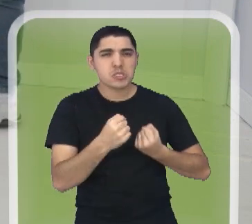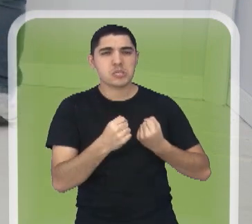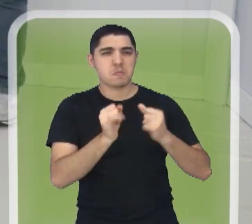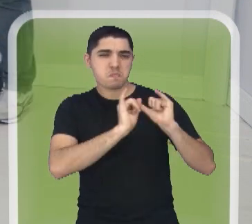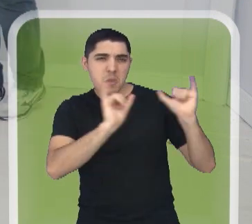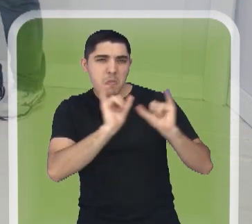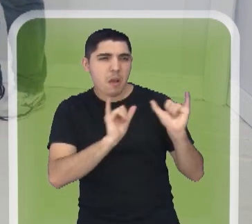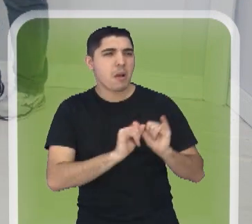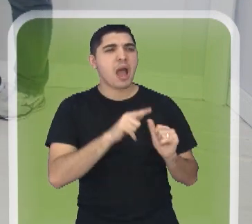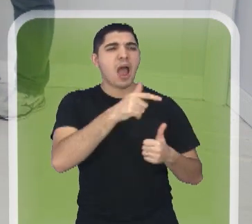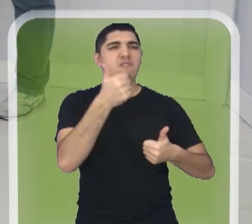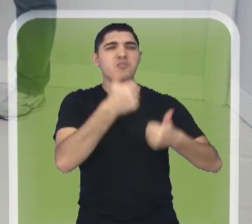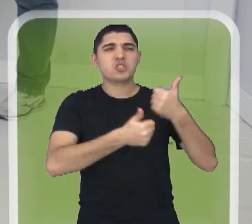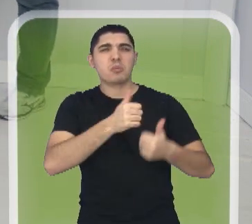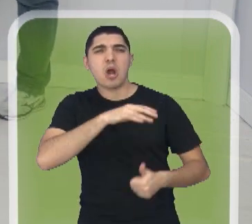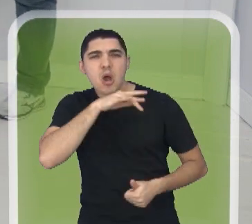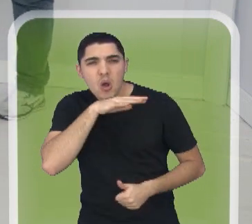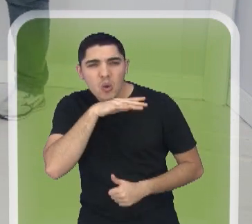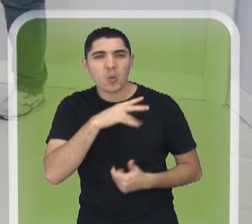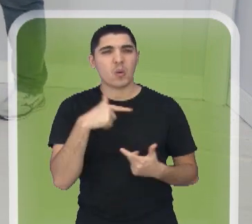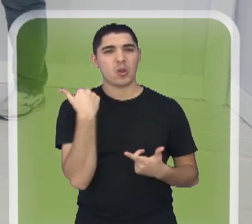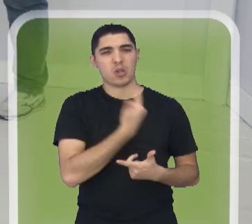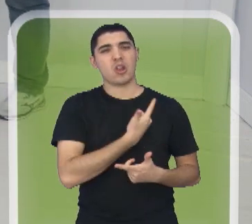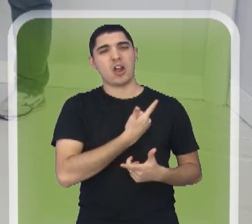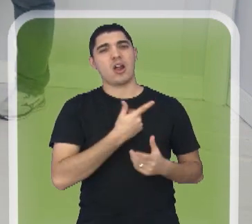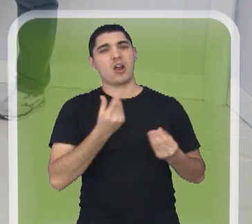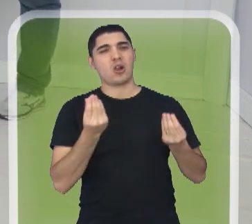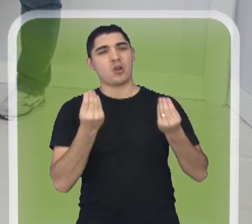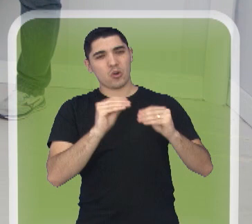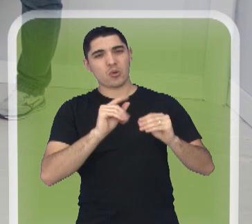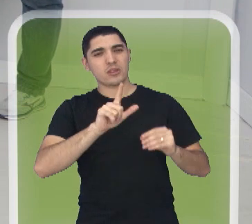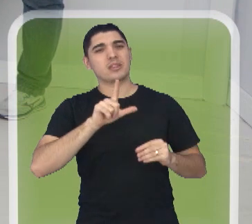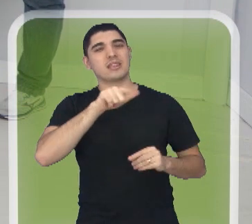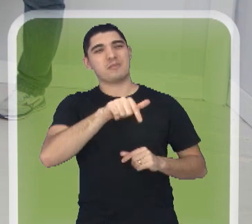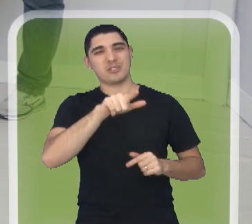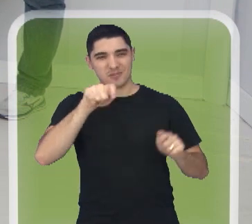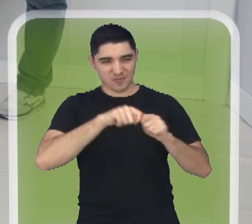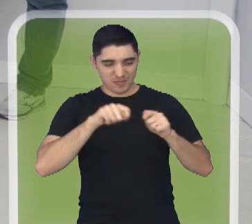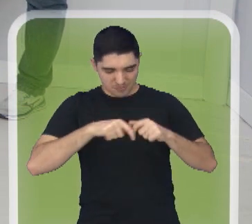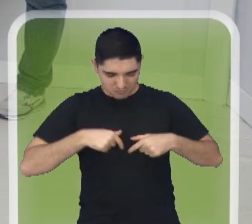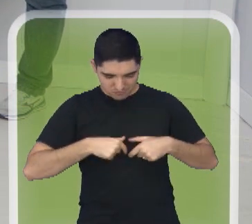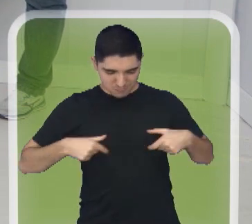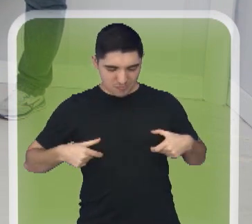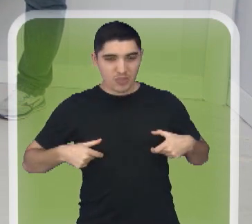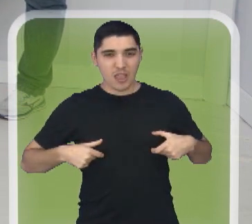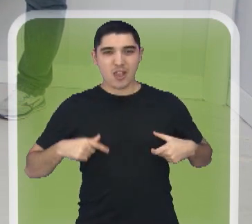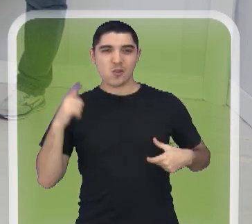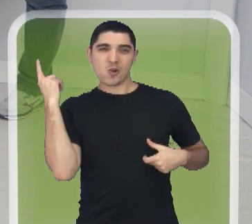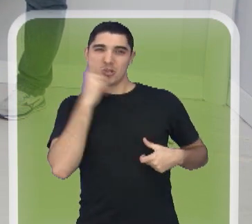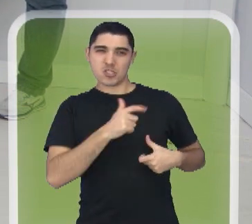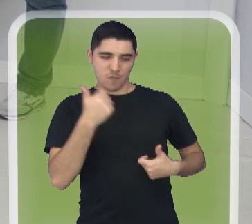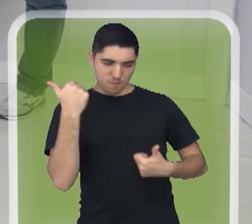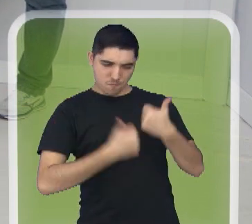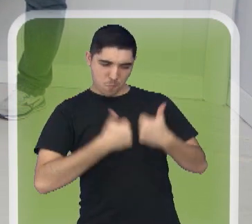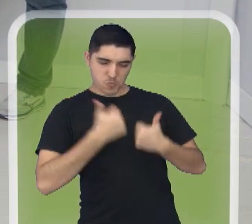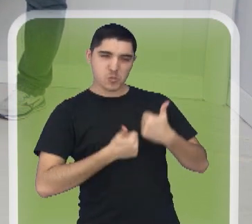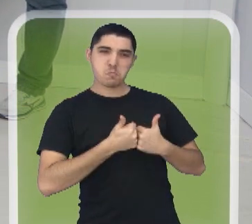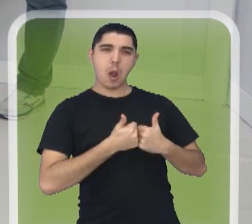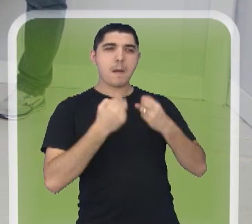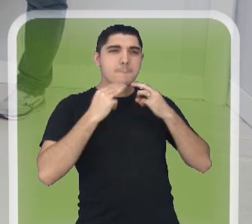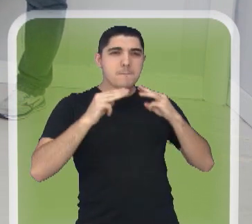que depois acabou virando até slogan de vocês, a camisa, né? Muito marketing, muito futebol, no final, né? No acesso. Esse foi o ponto talvez mais